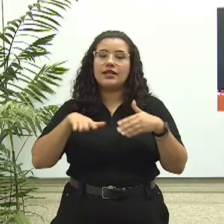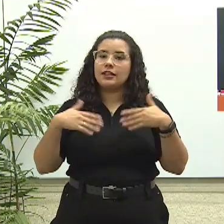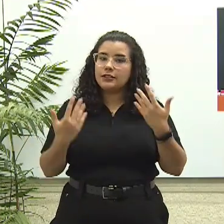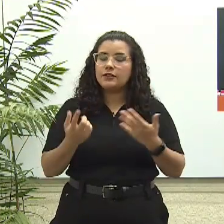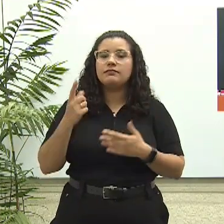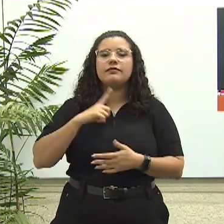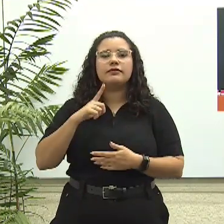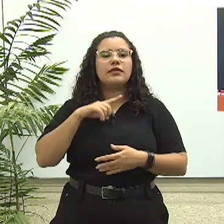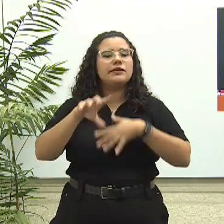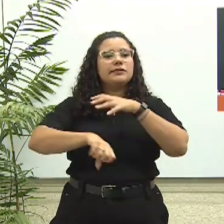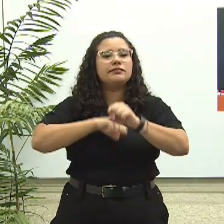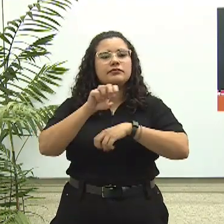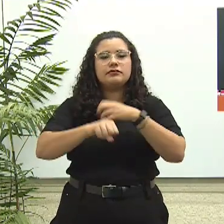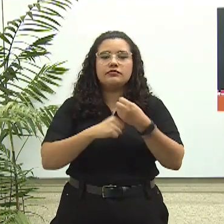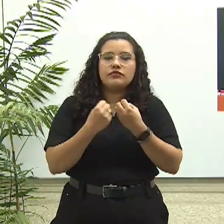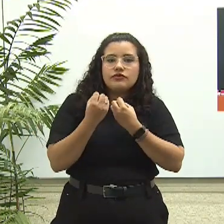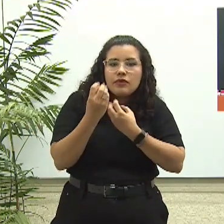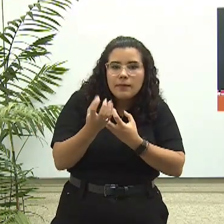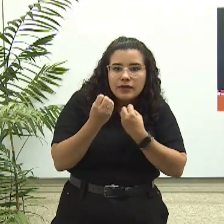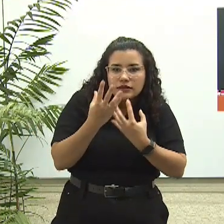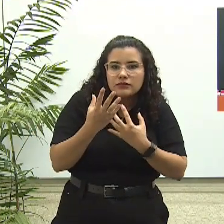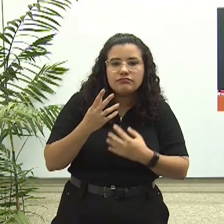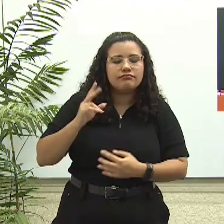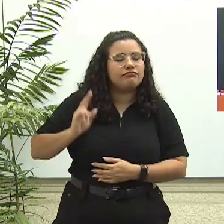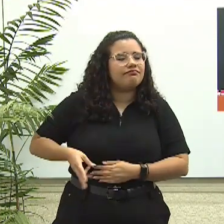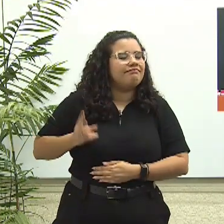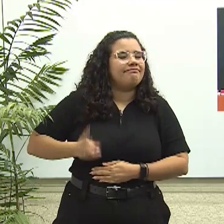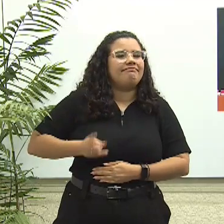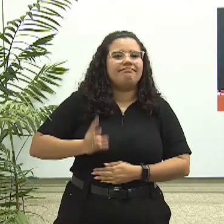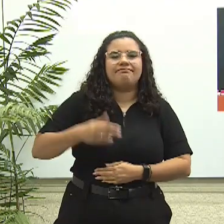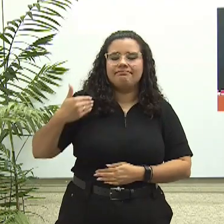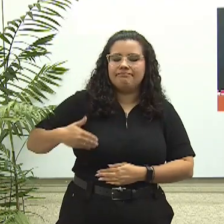estão dados